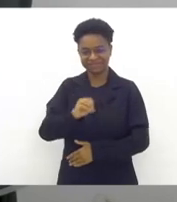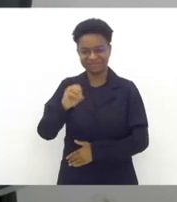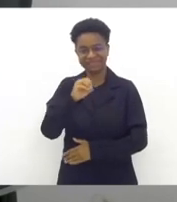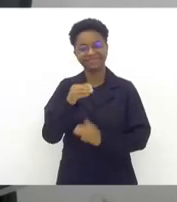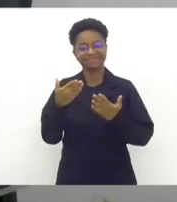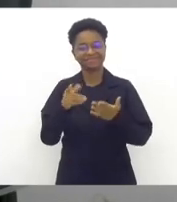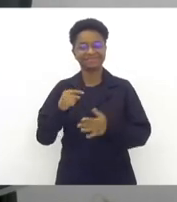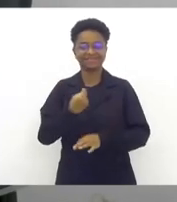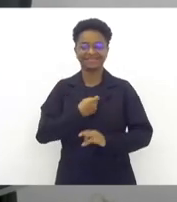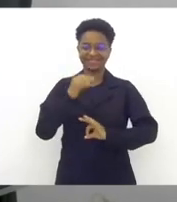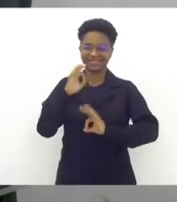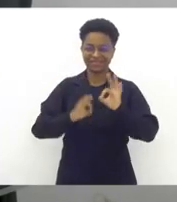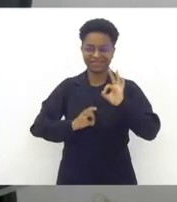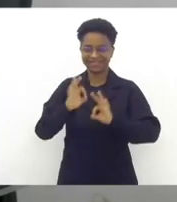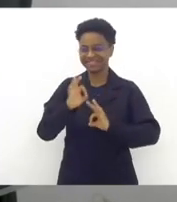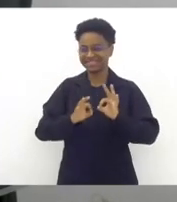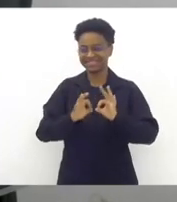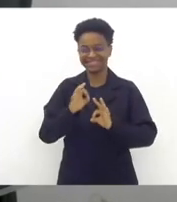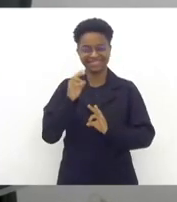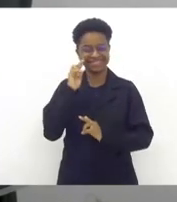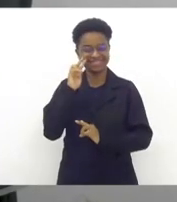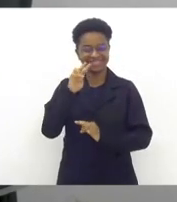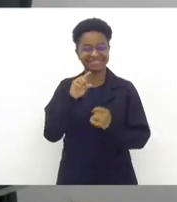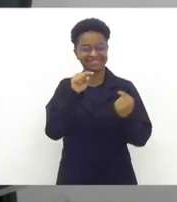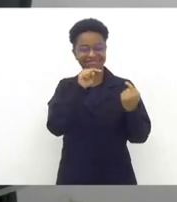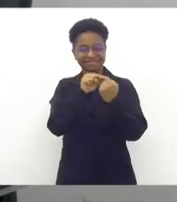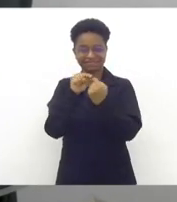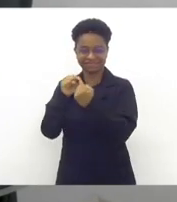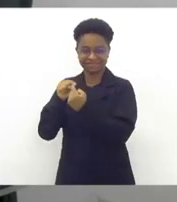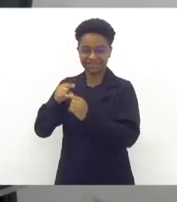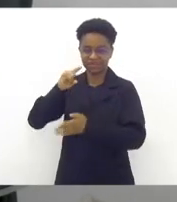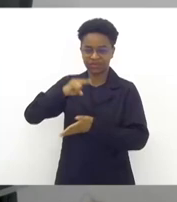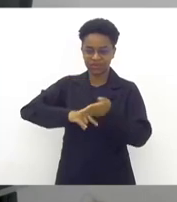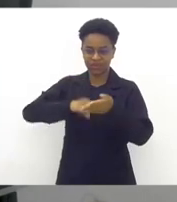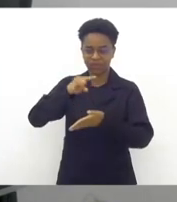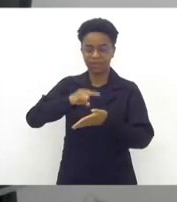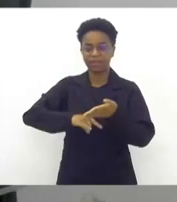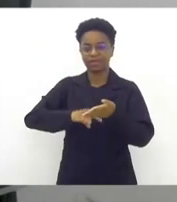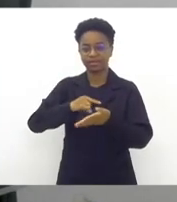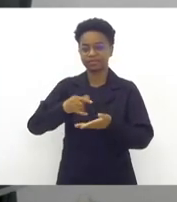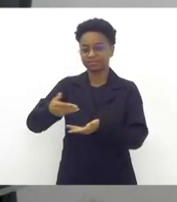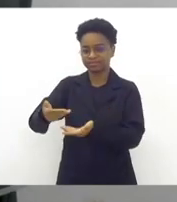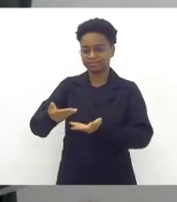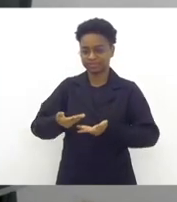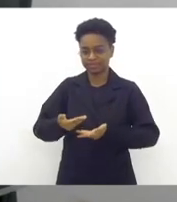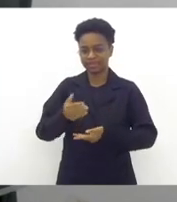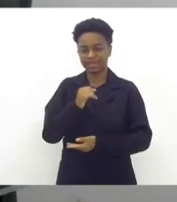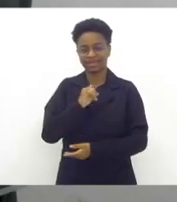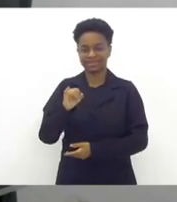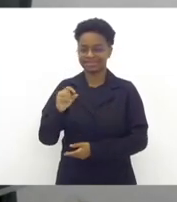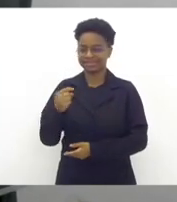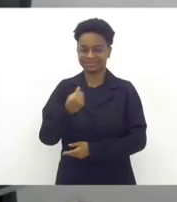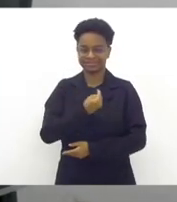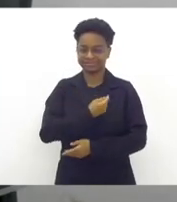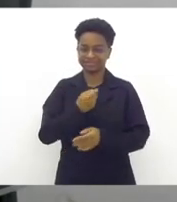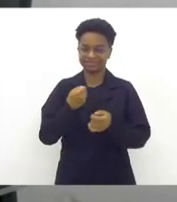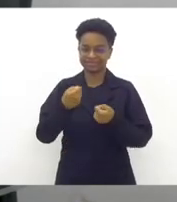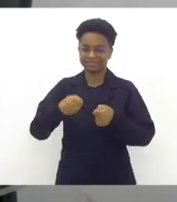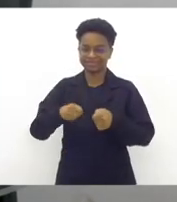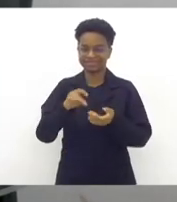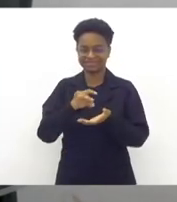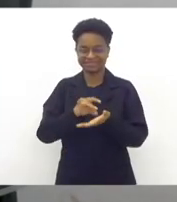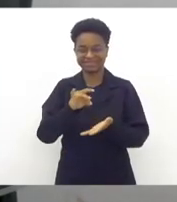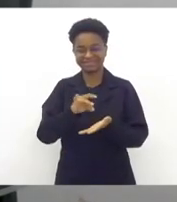para ver, de acordo com o escopo de documentos recebidos, se a gente vai necessitar, e